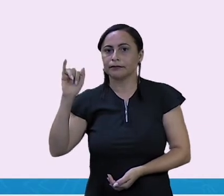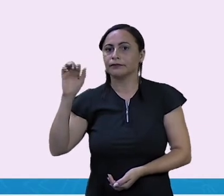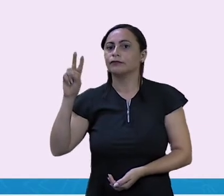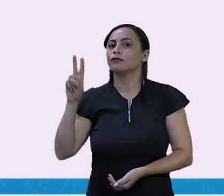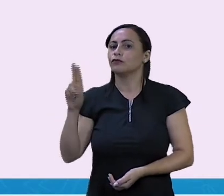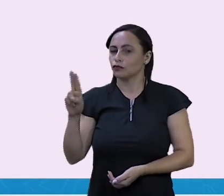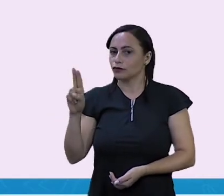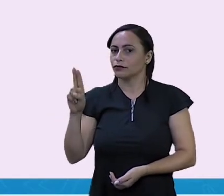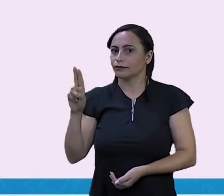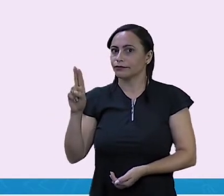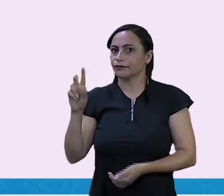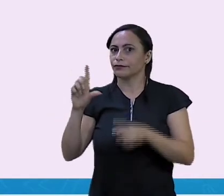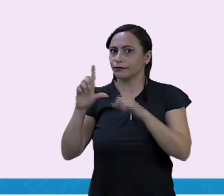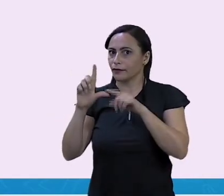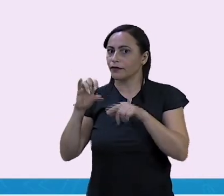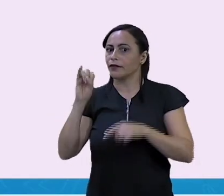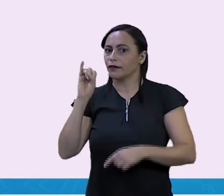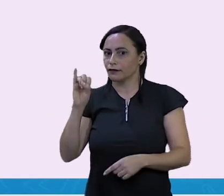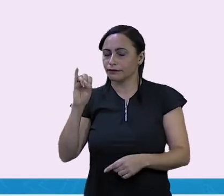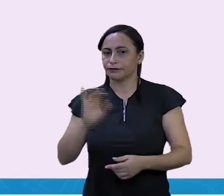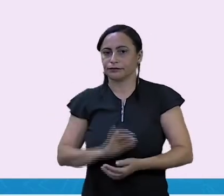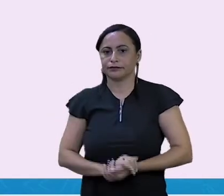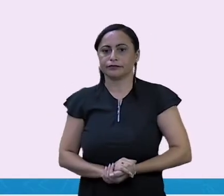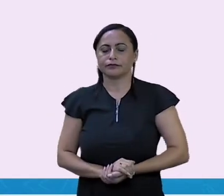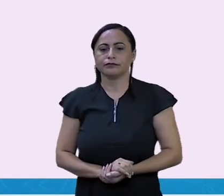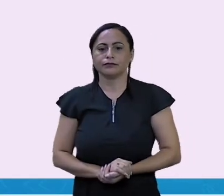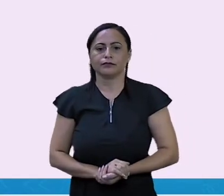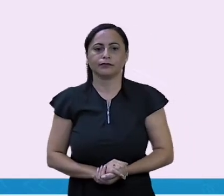atingido imergiu, afundou.